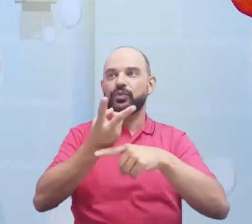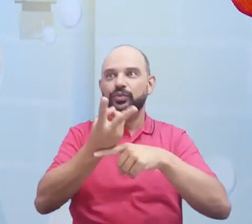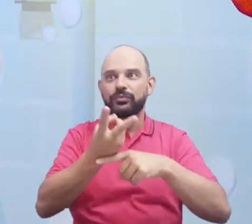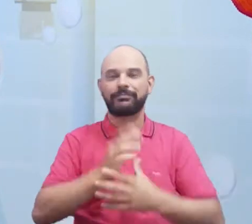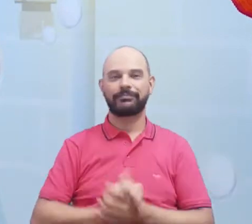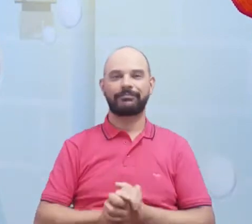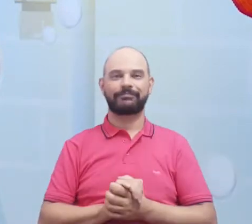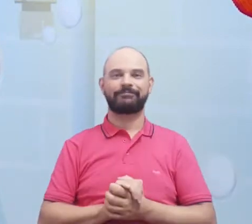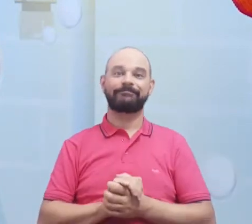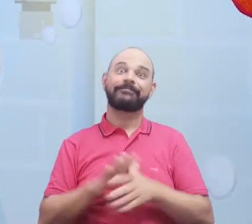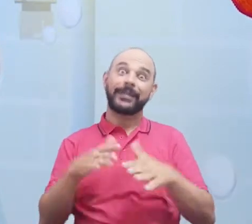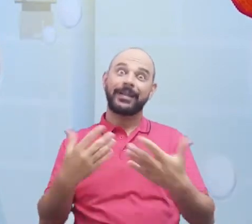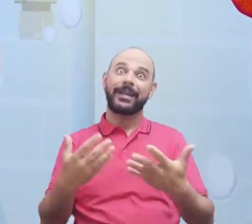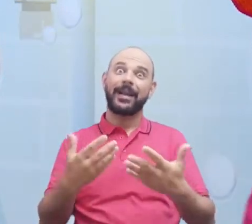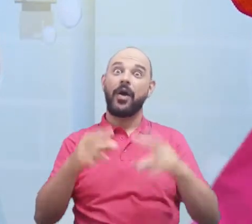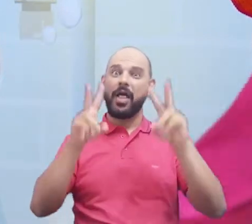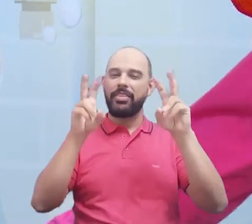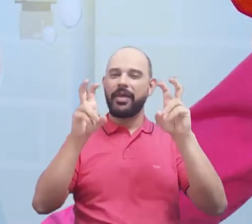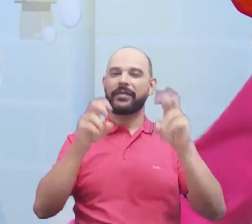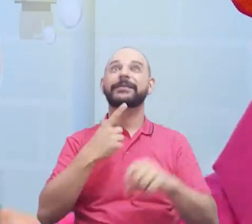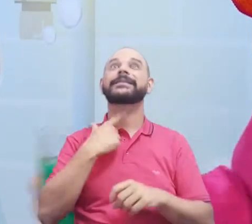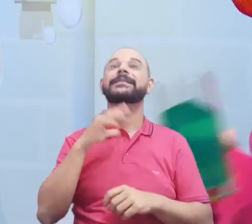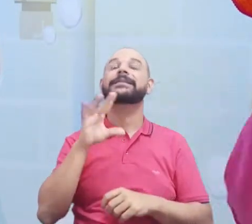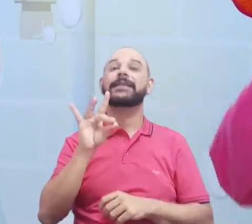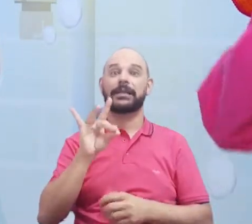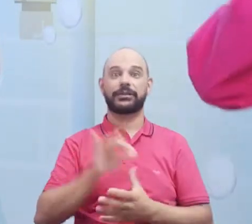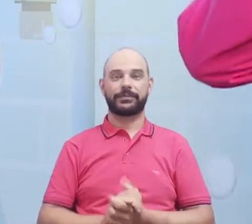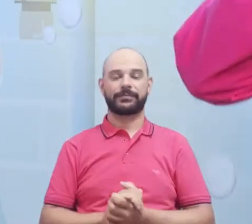E esse assunto me deu uma sede.